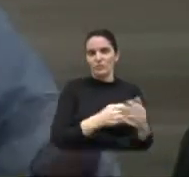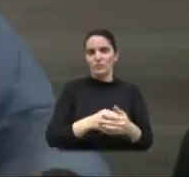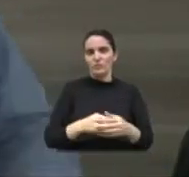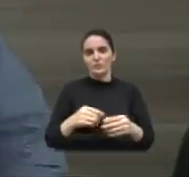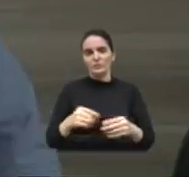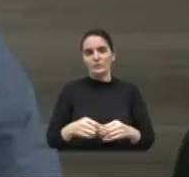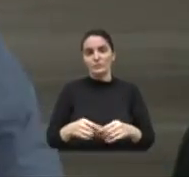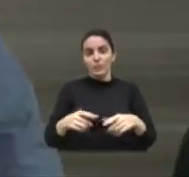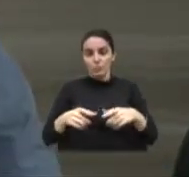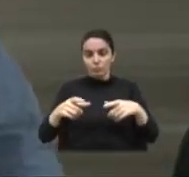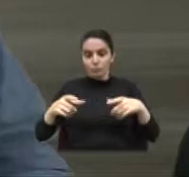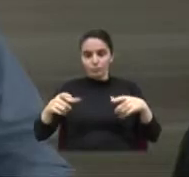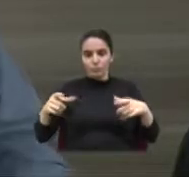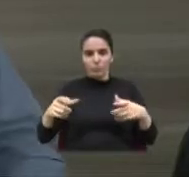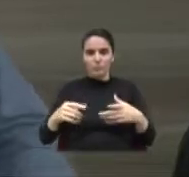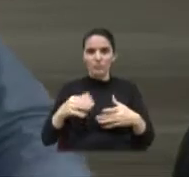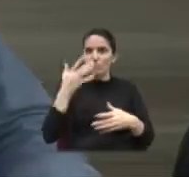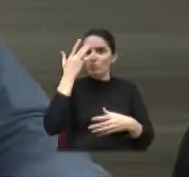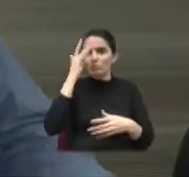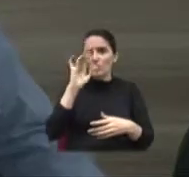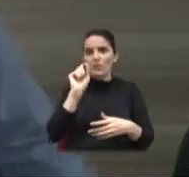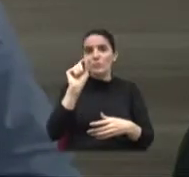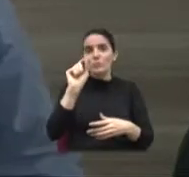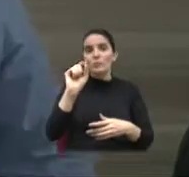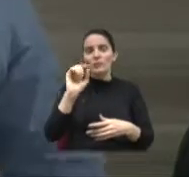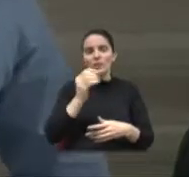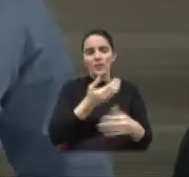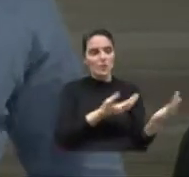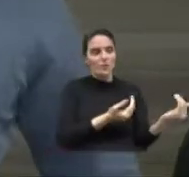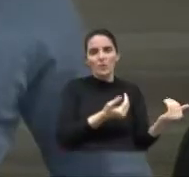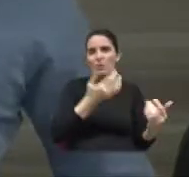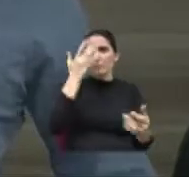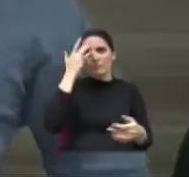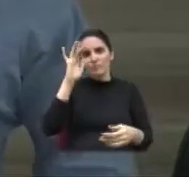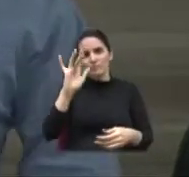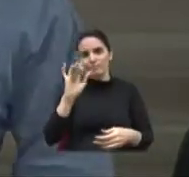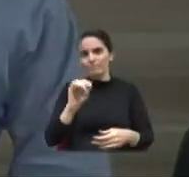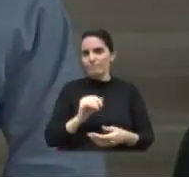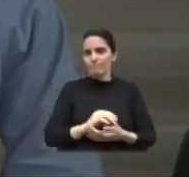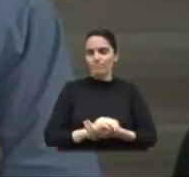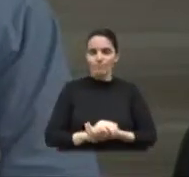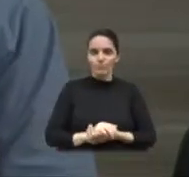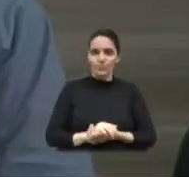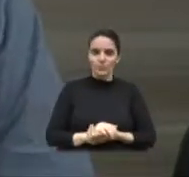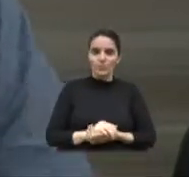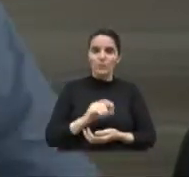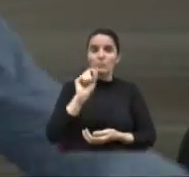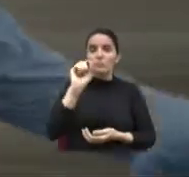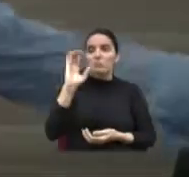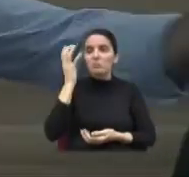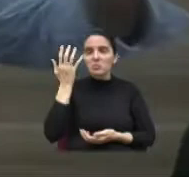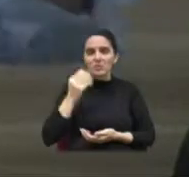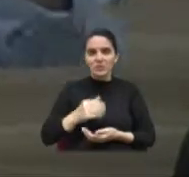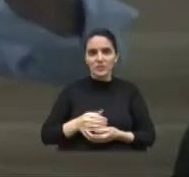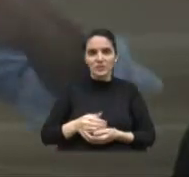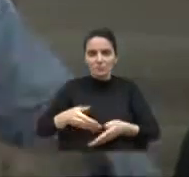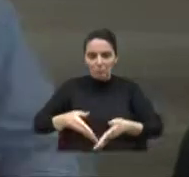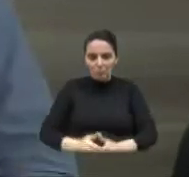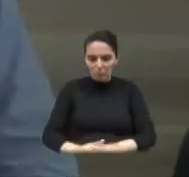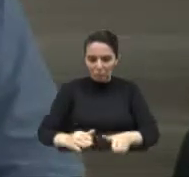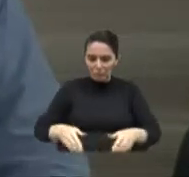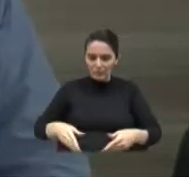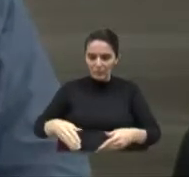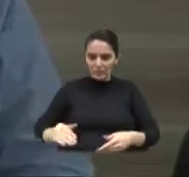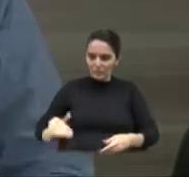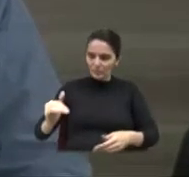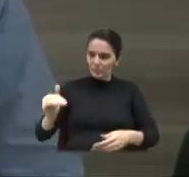grande parcela, discernimento do que está acontecendo ao redor dela sequer. Simplesmente as pessoas estão nascendo, crescendo,